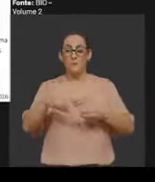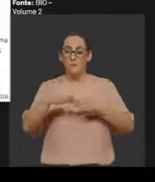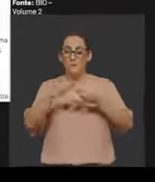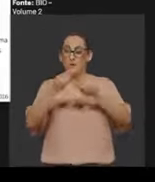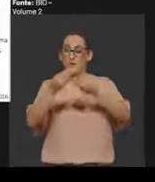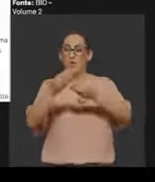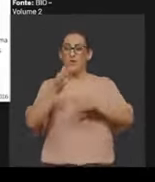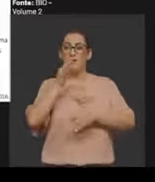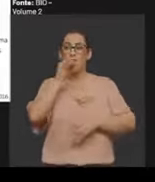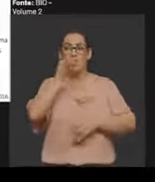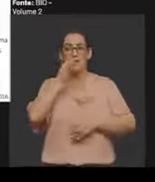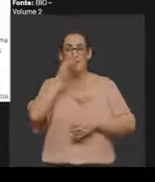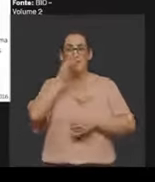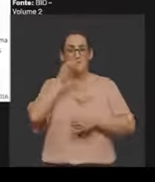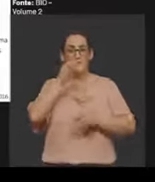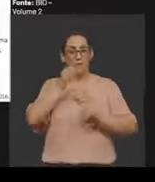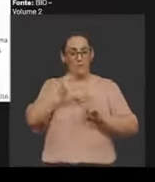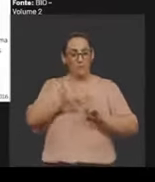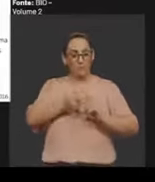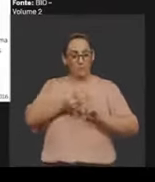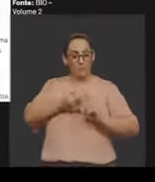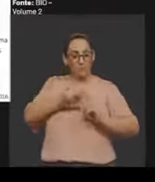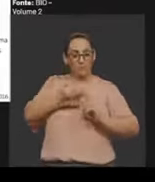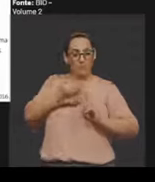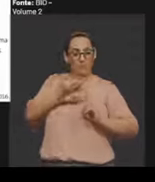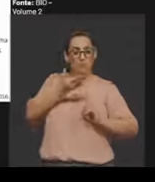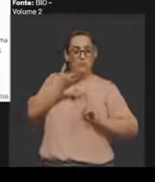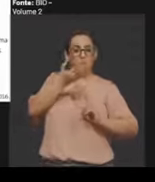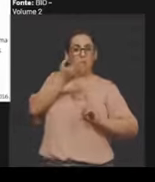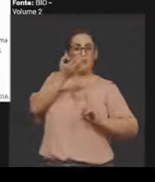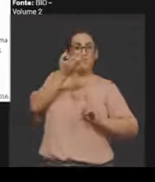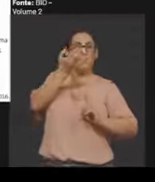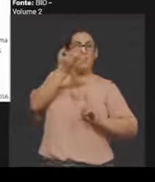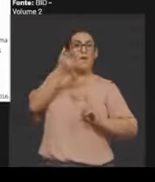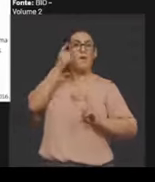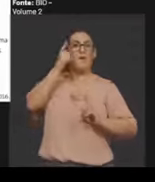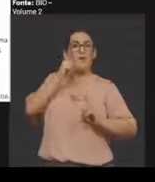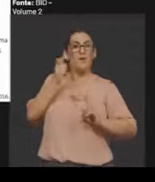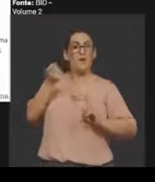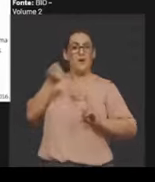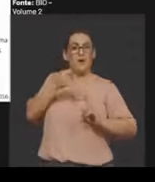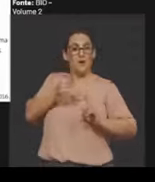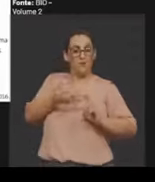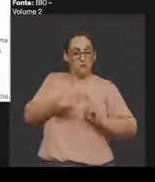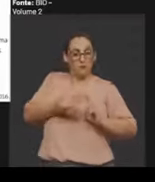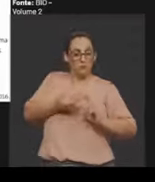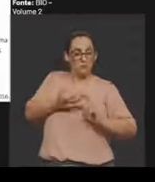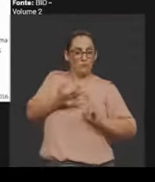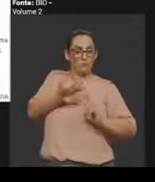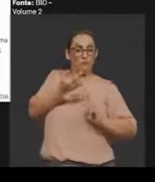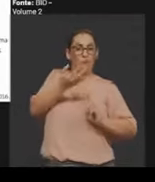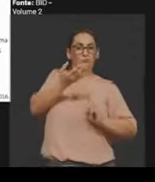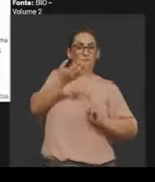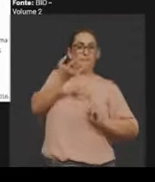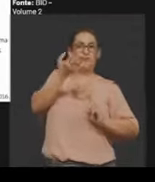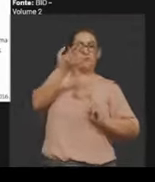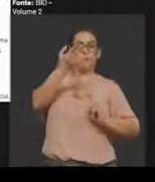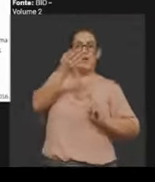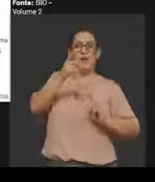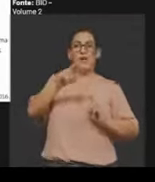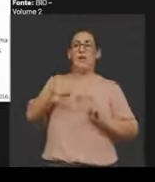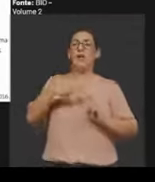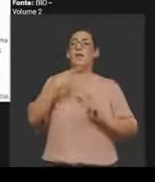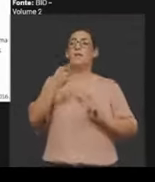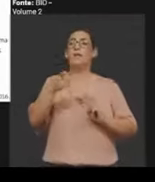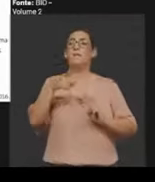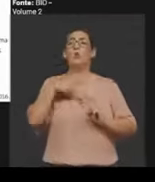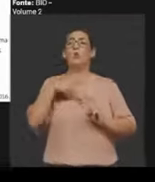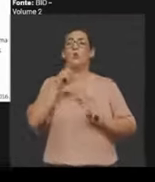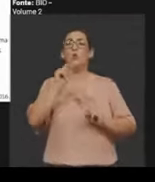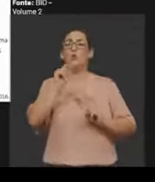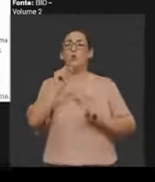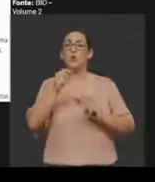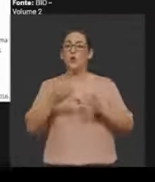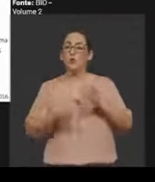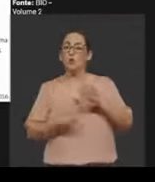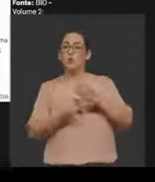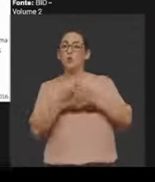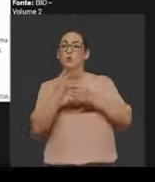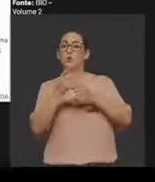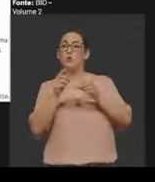Outro grupo de plantas, as pteridófitas. Depois, surgimento de semente,